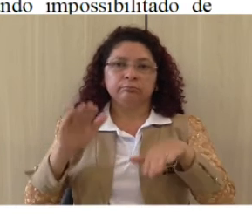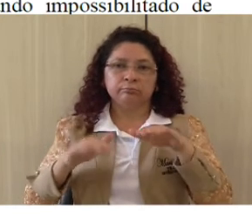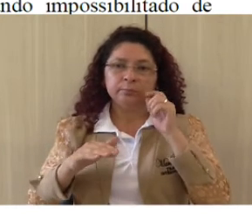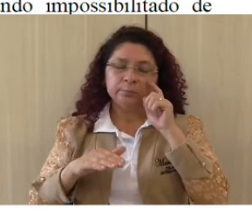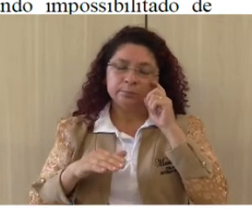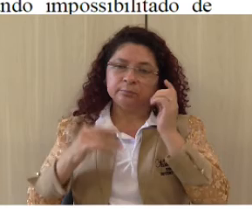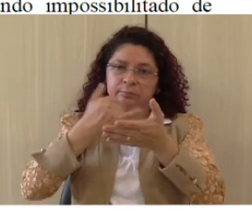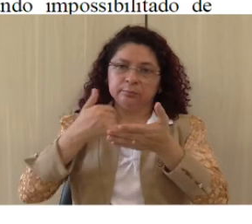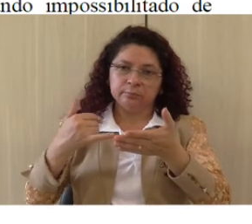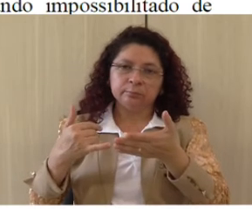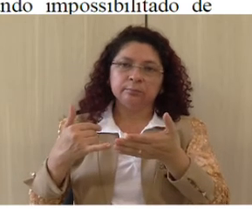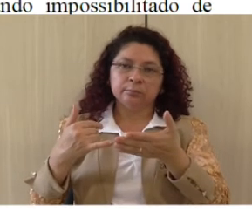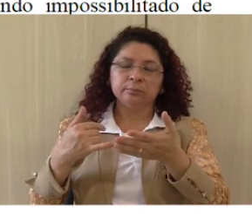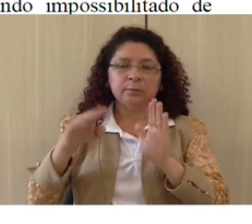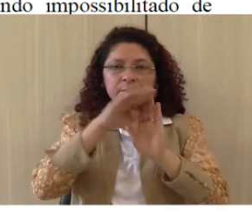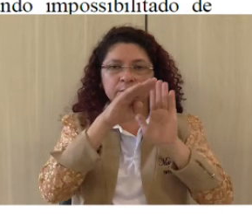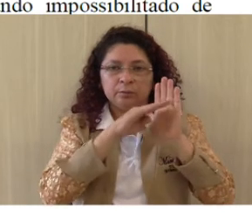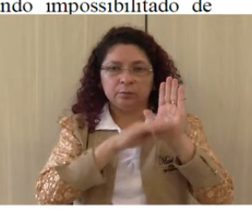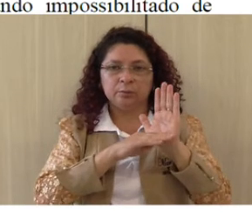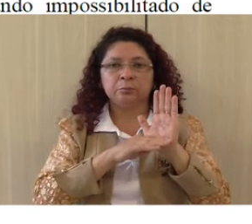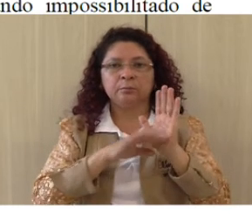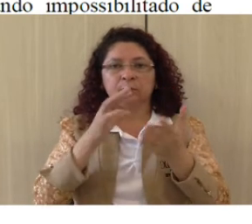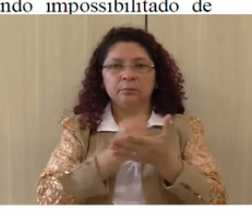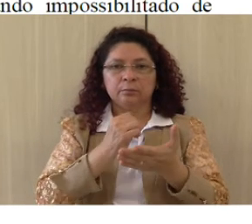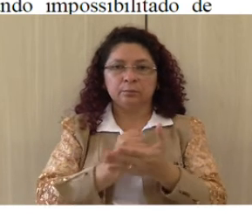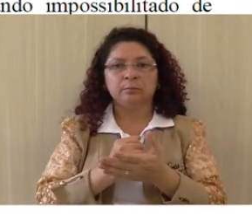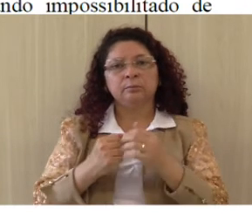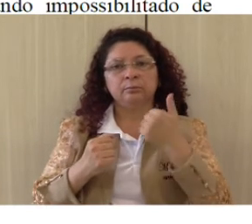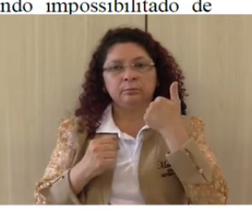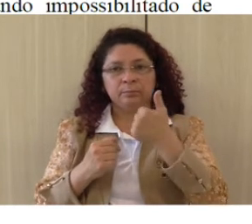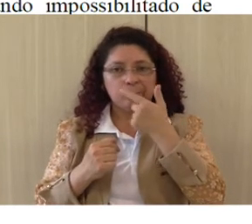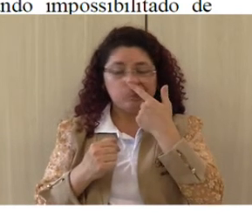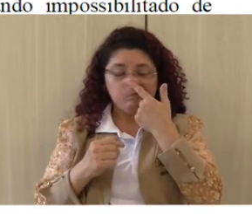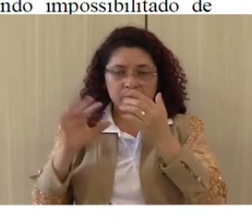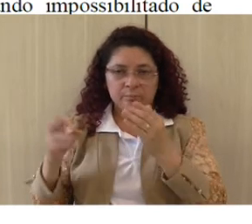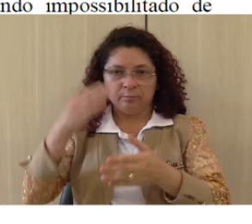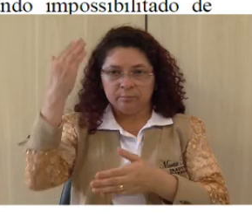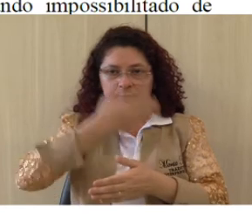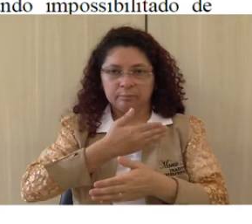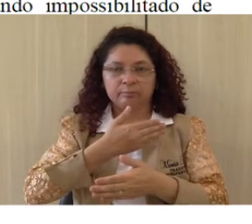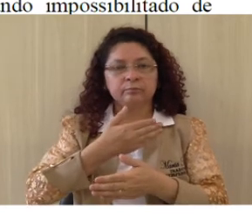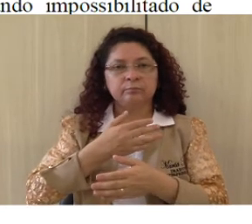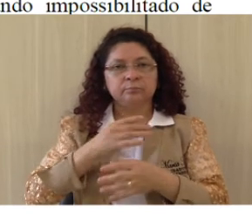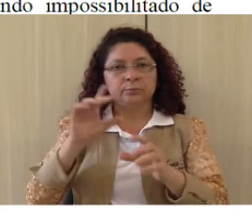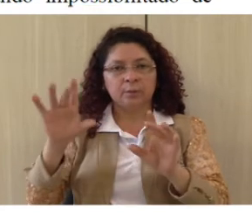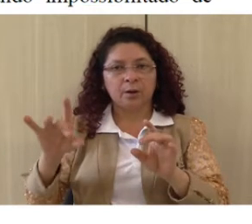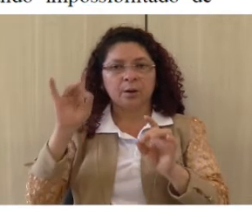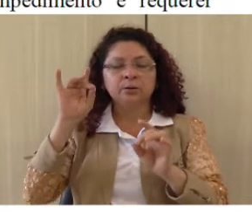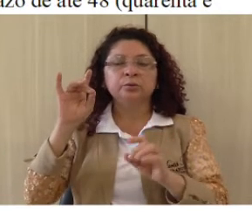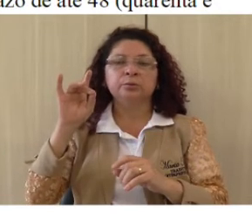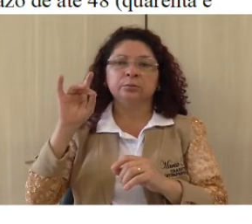inscrição, conforme cronograma do anexo 1, com justificativa acompanhada de parecer emitido por especialista da